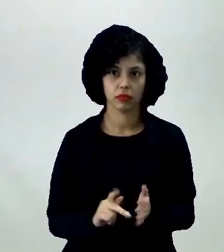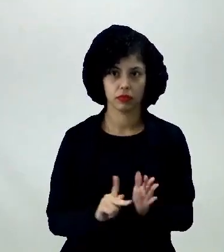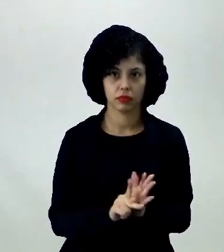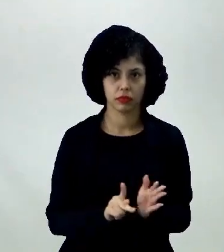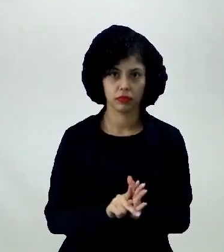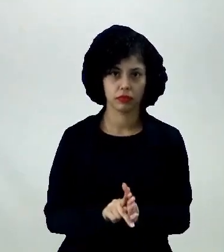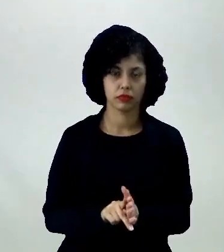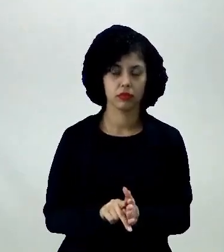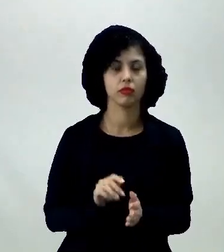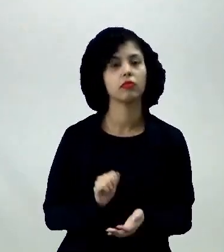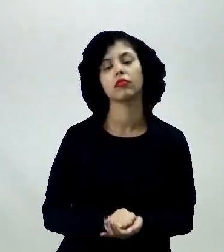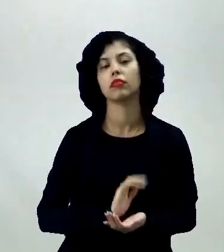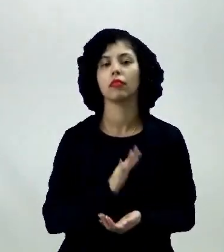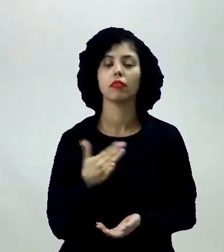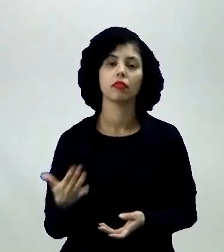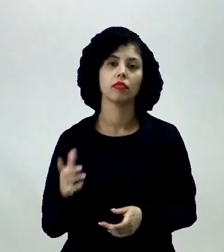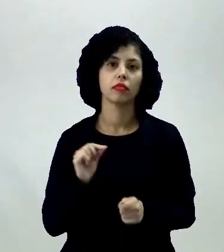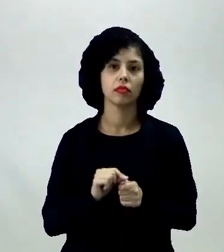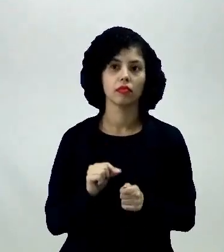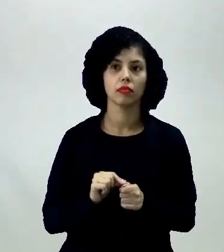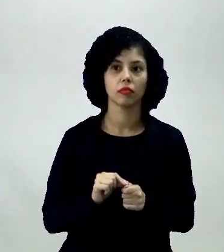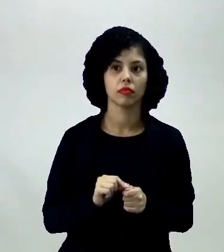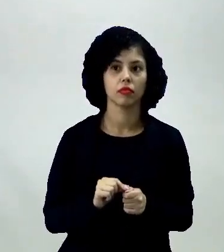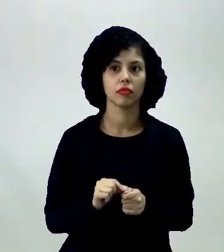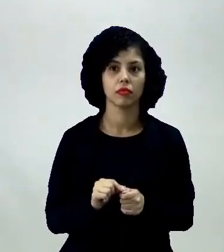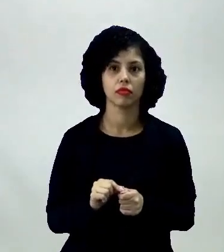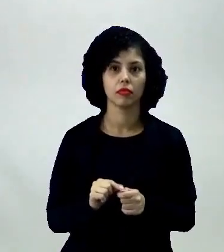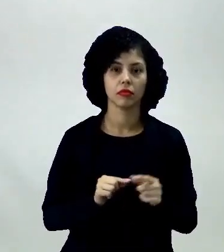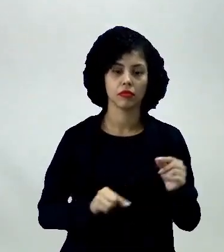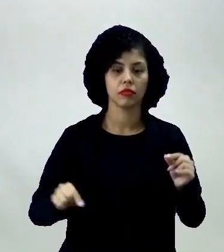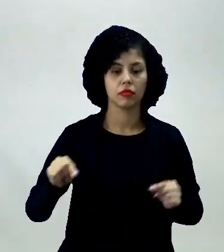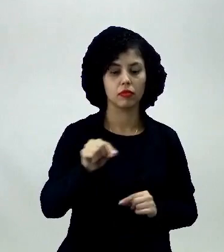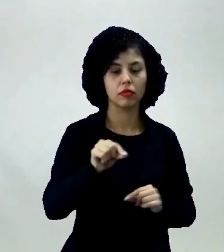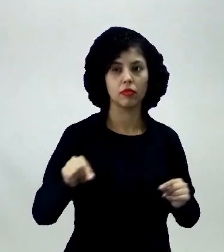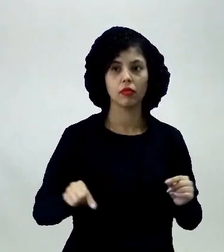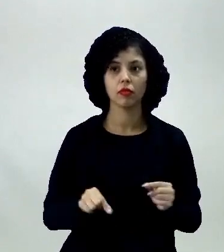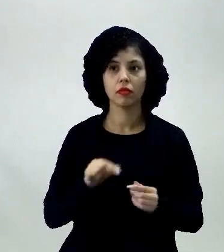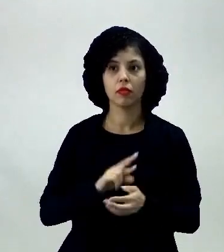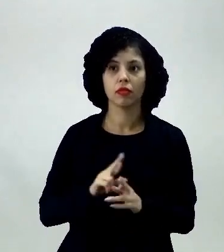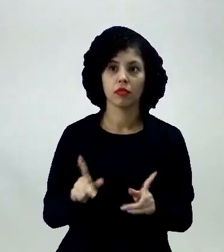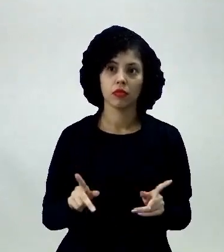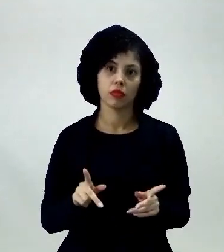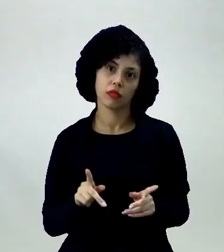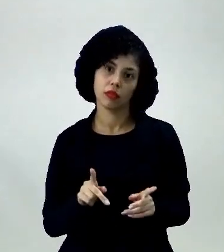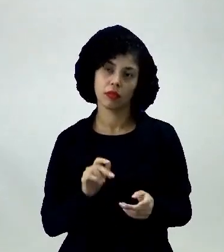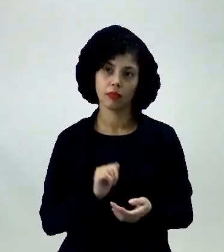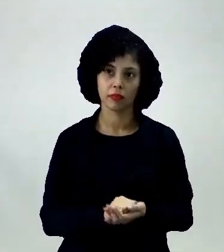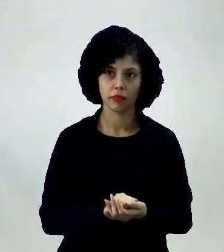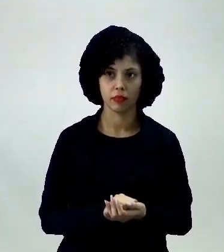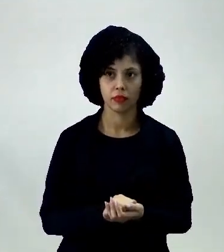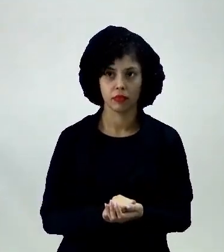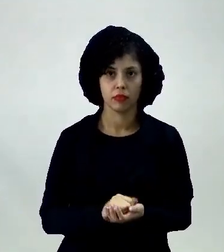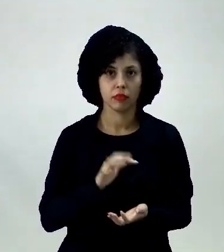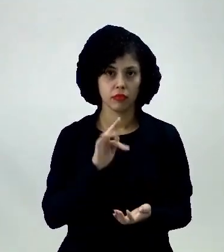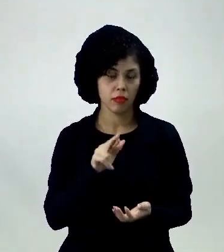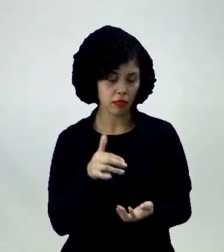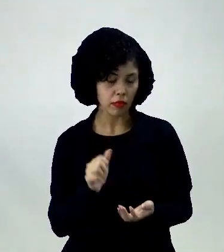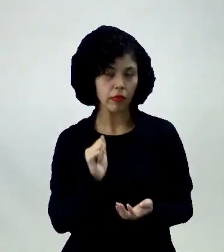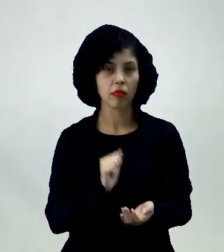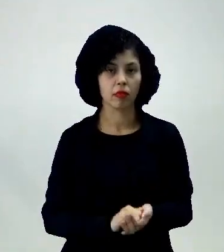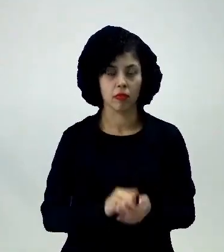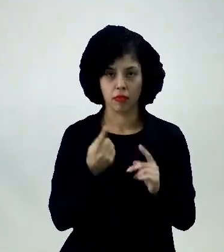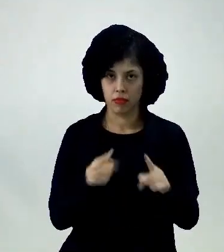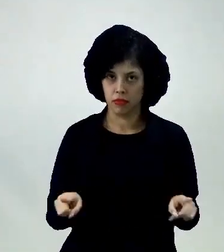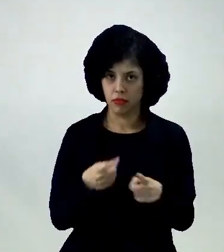disco, né? Quando você mudava ali o local daquela ranhura, você mudava o quê? A faixa, né?